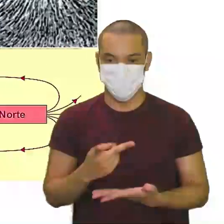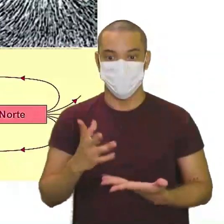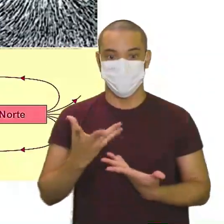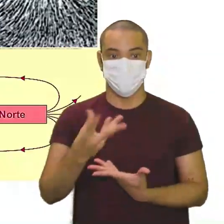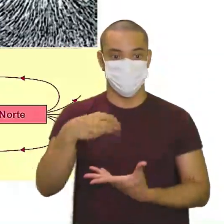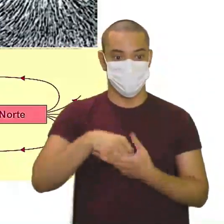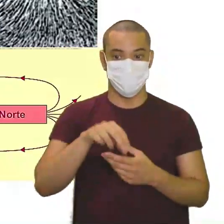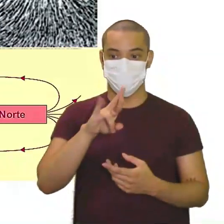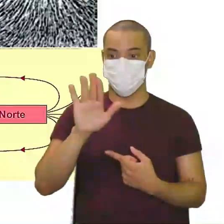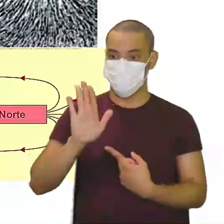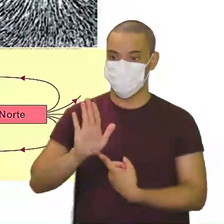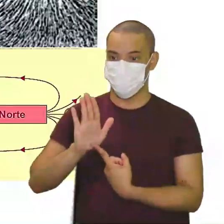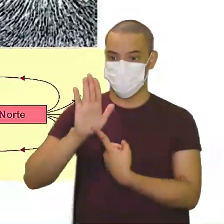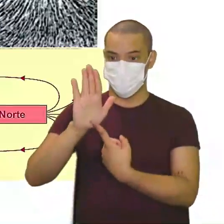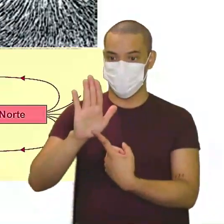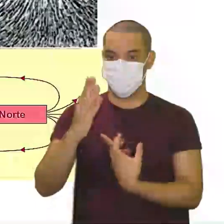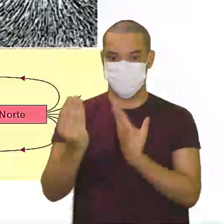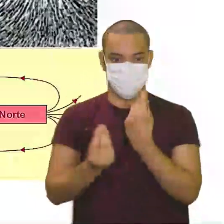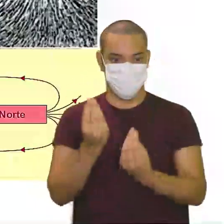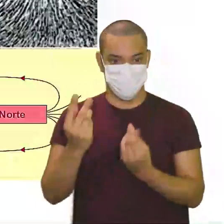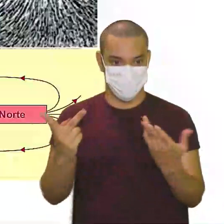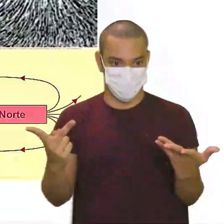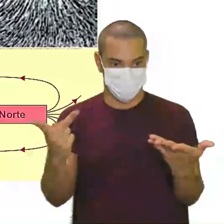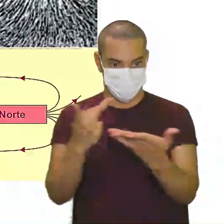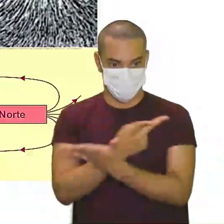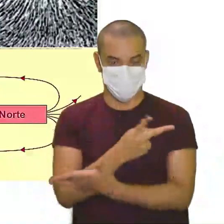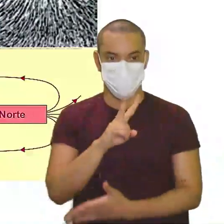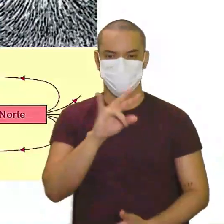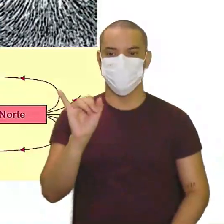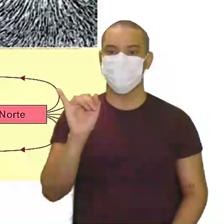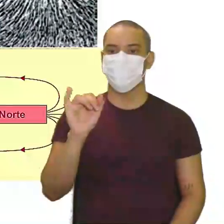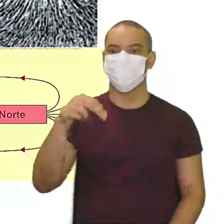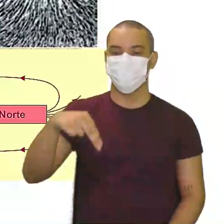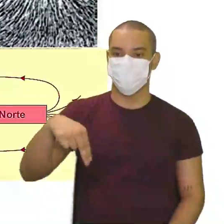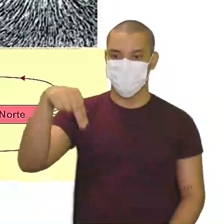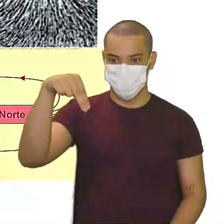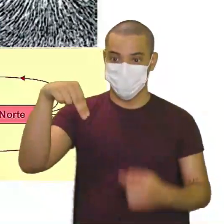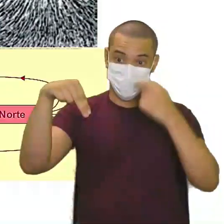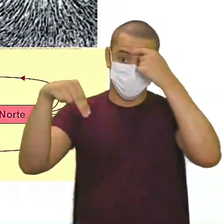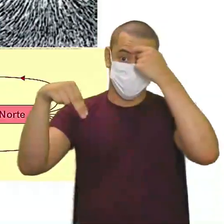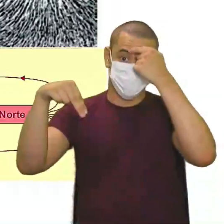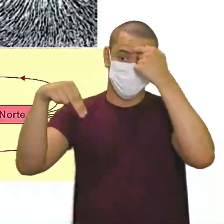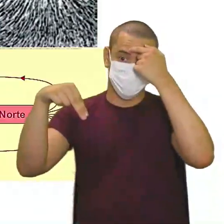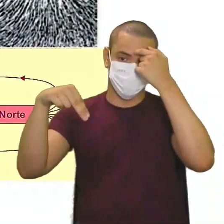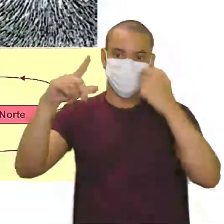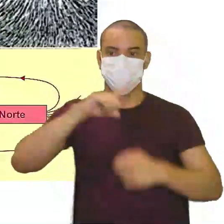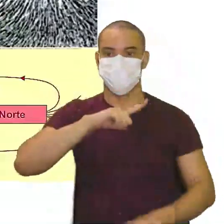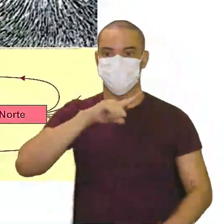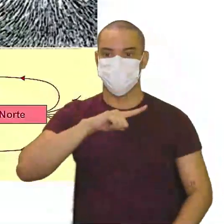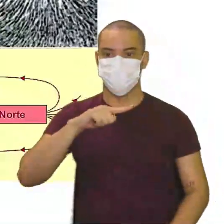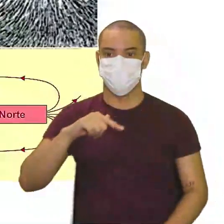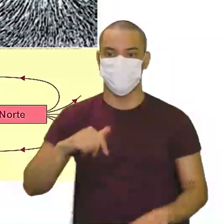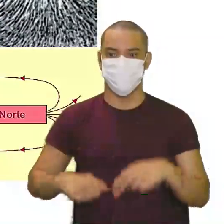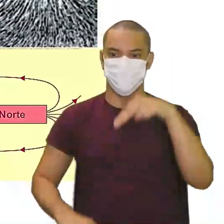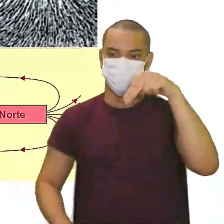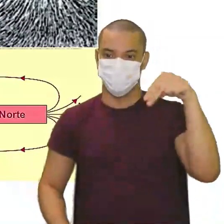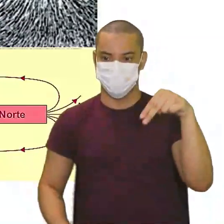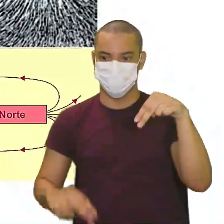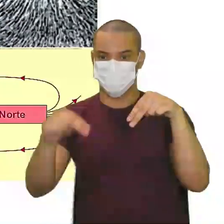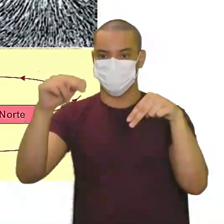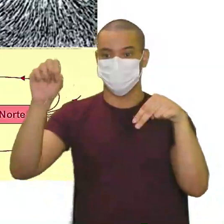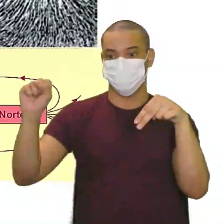vai orientar as agulhas da bússola igual apontar para o norte então aqui olha só um apontando para o norte